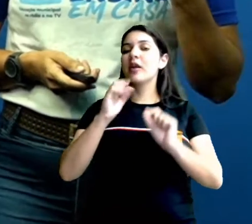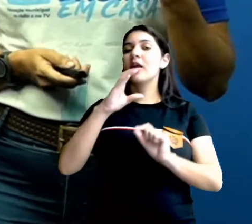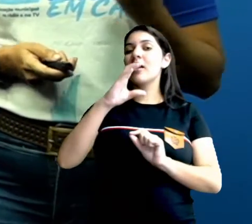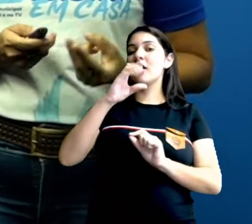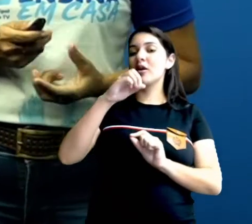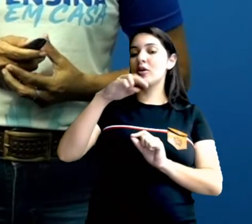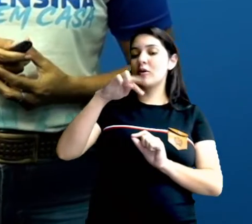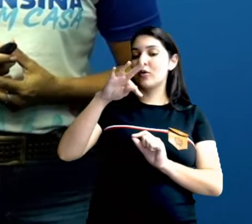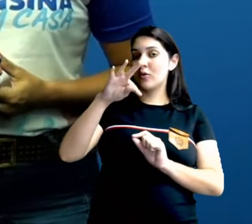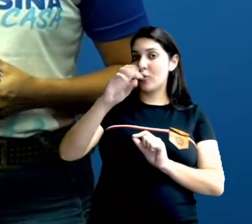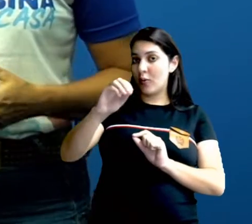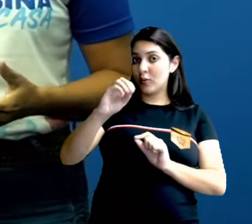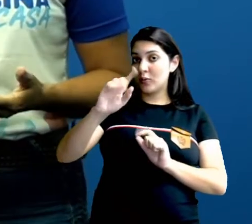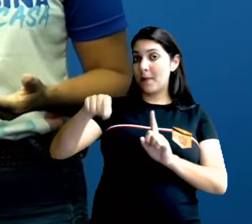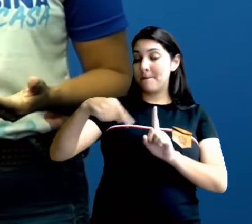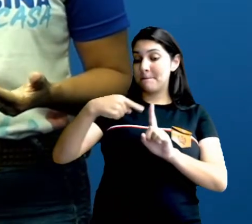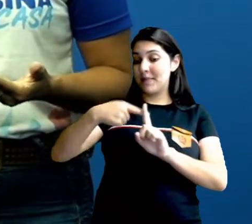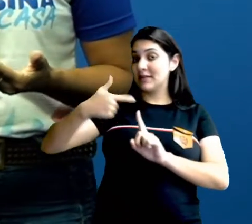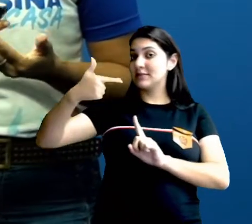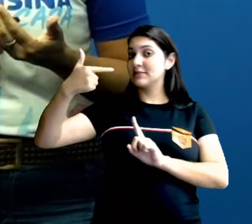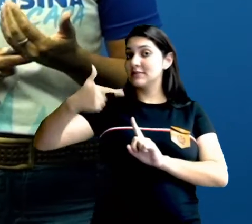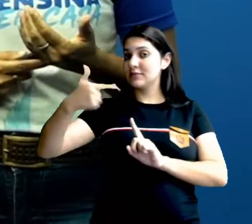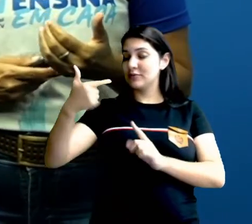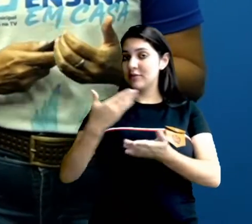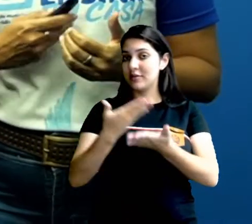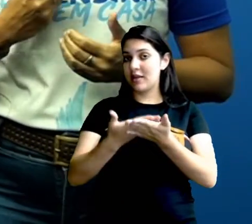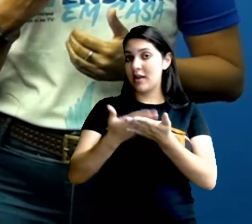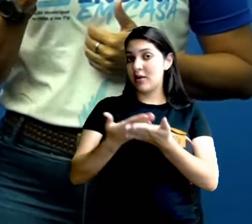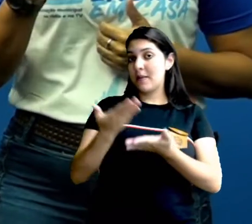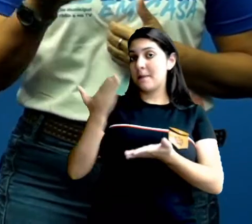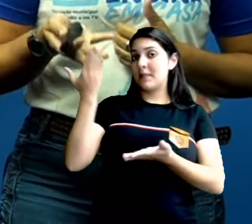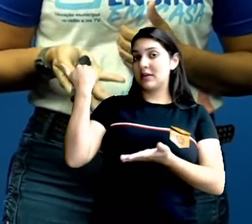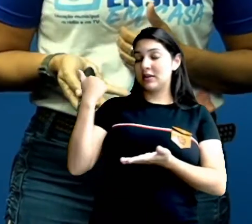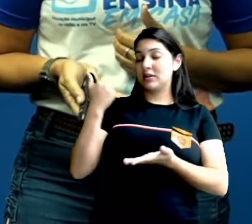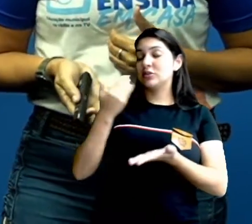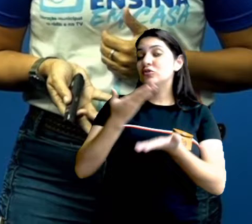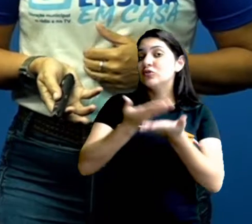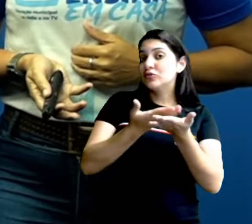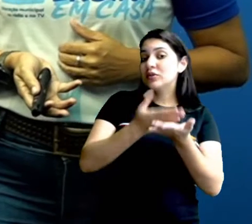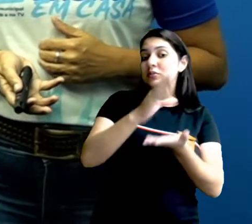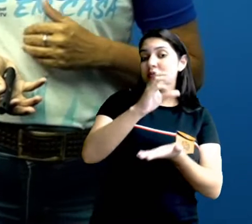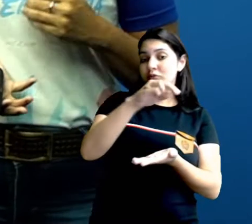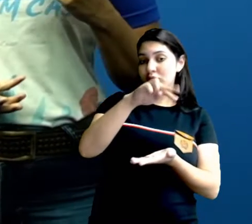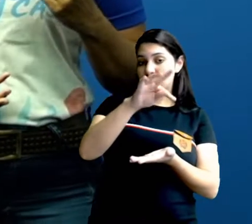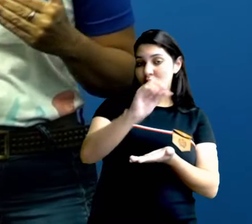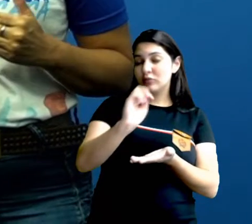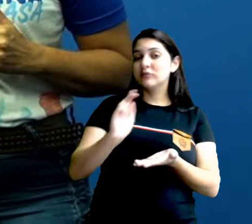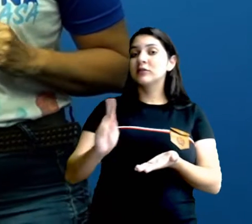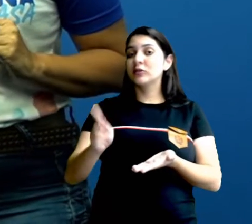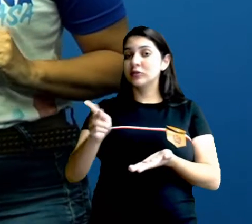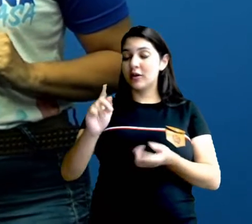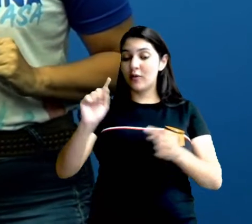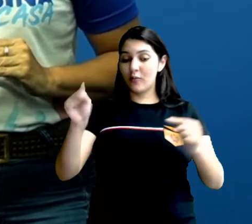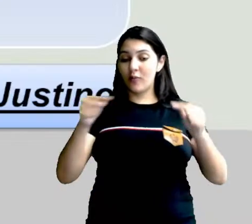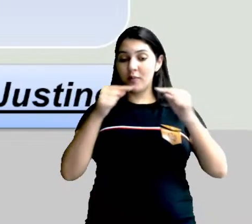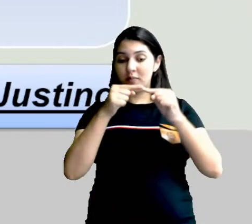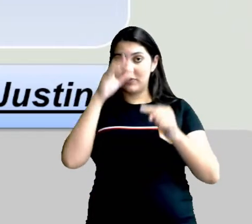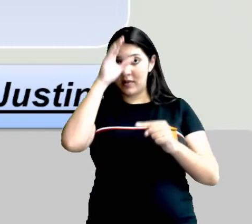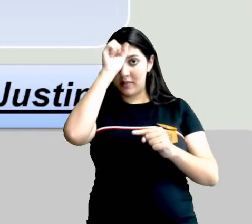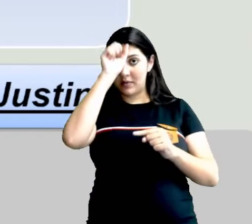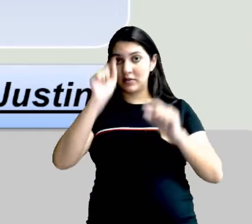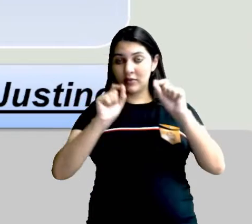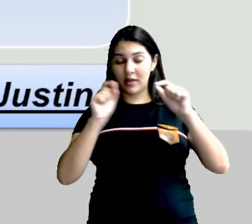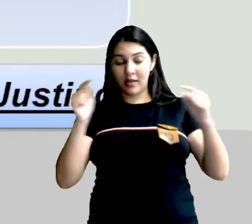conto, mas a parte 2. A aula passada a gente estudou conto e vamos continuar. O objetivo da nossa